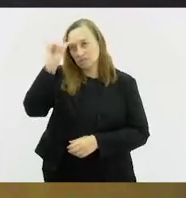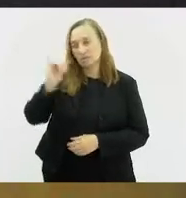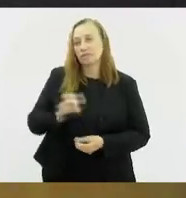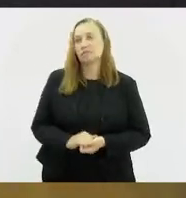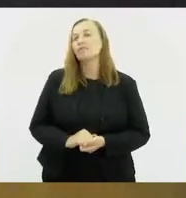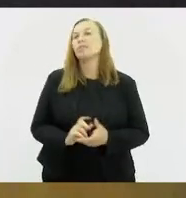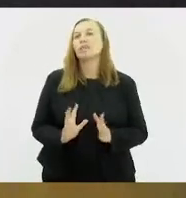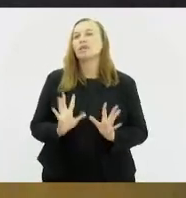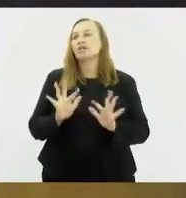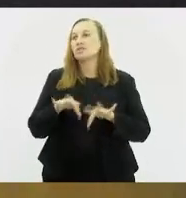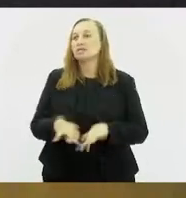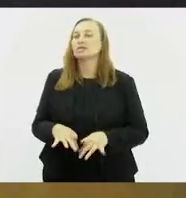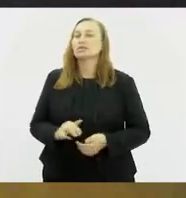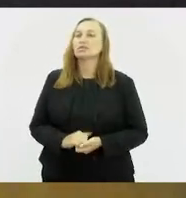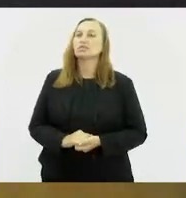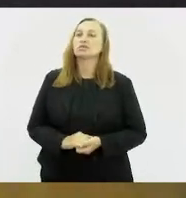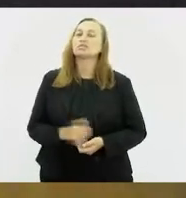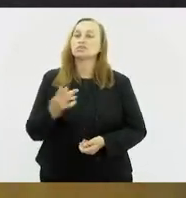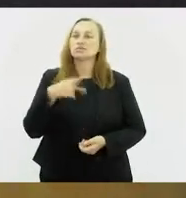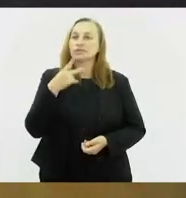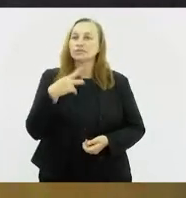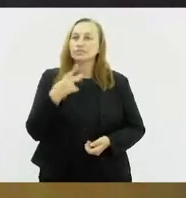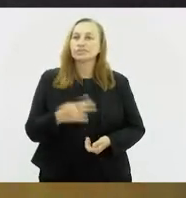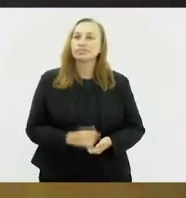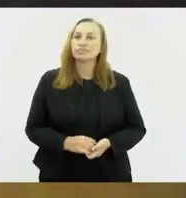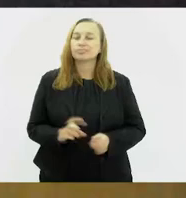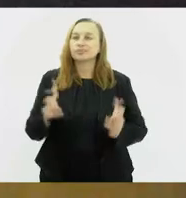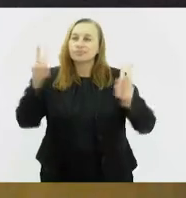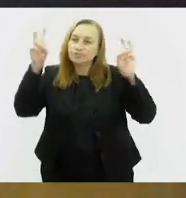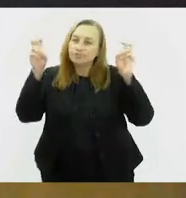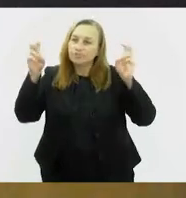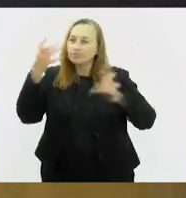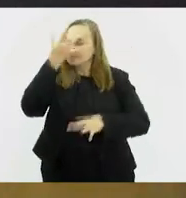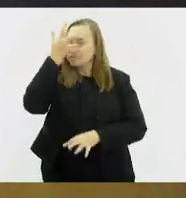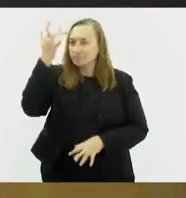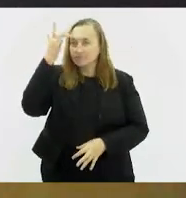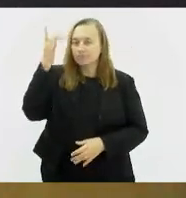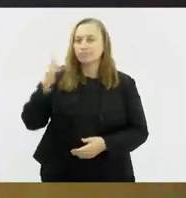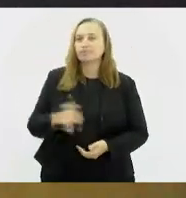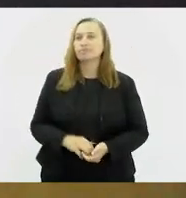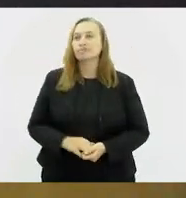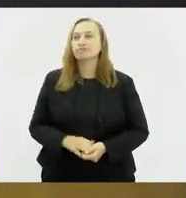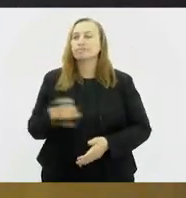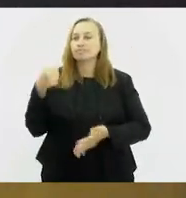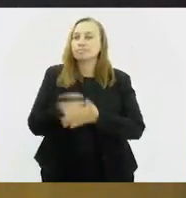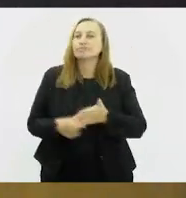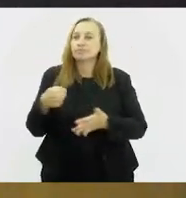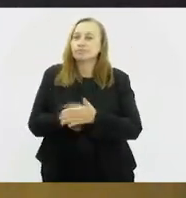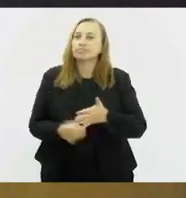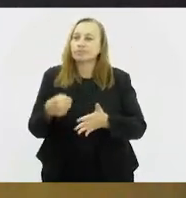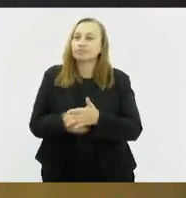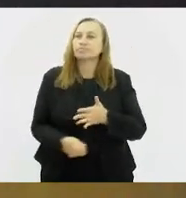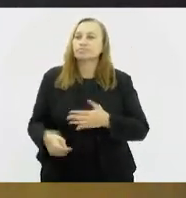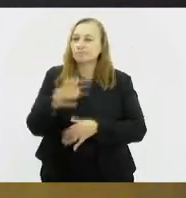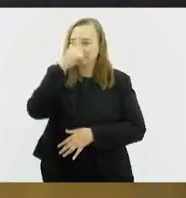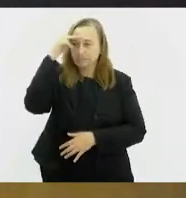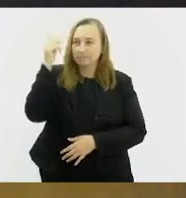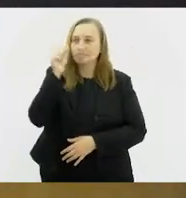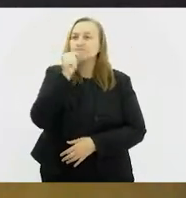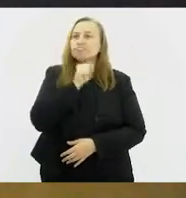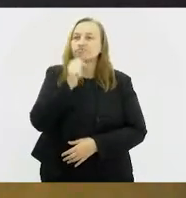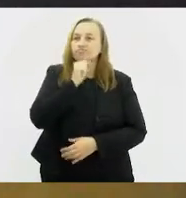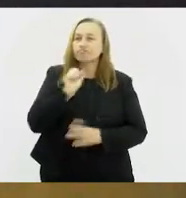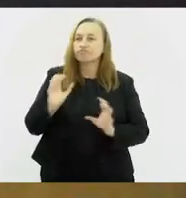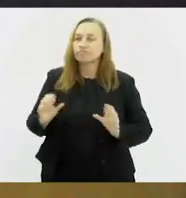fala dizendo que essa questão da saúde mental e da luta pela pessoa idosa, ela é uma luta